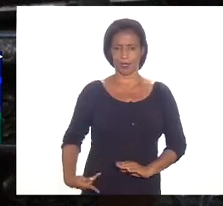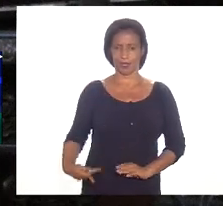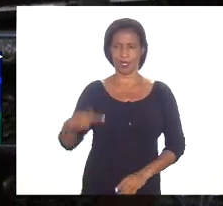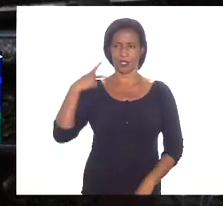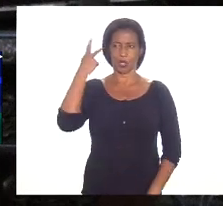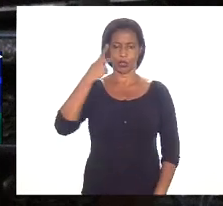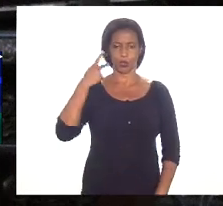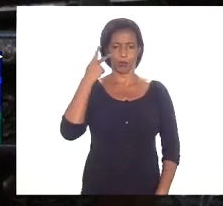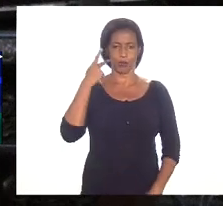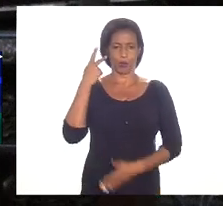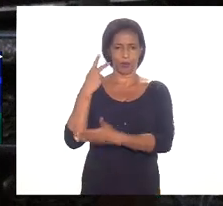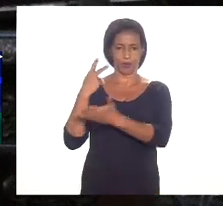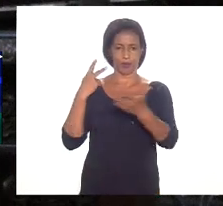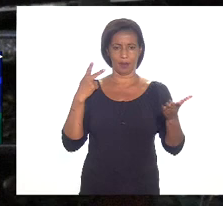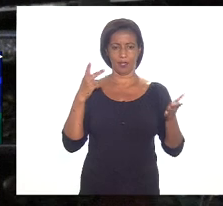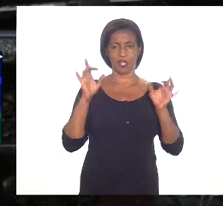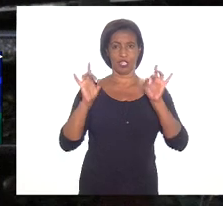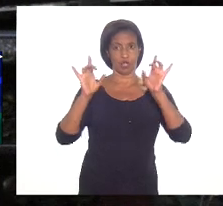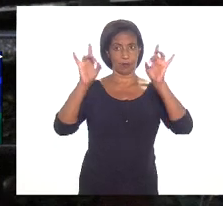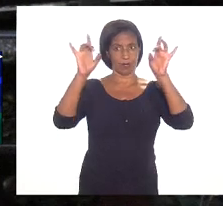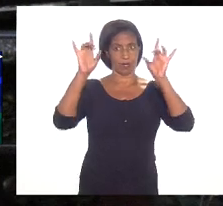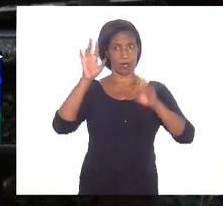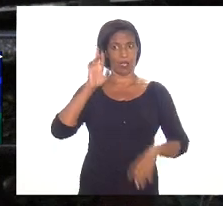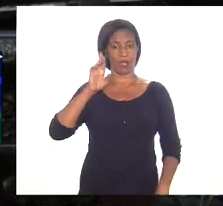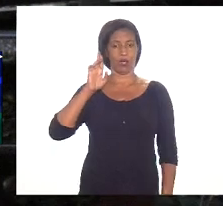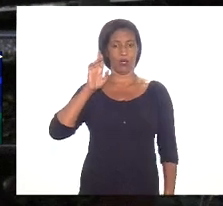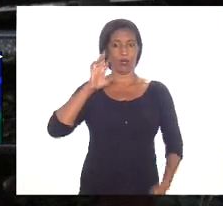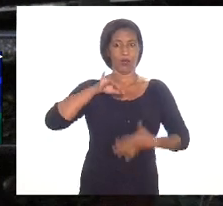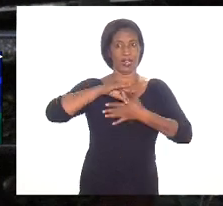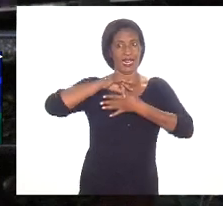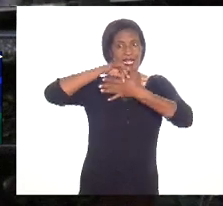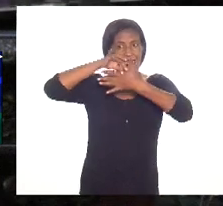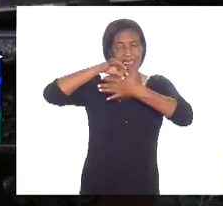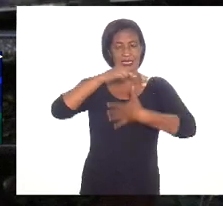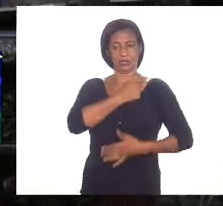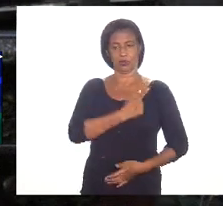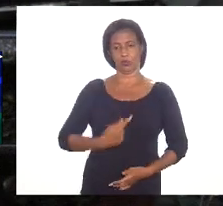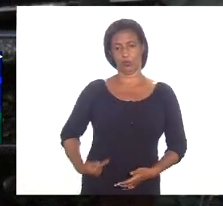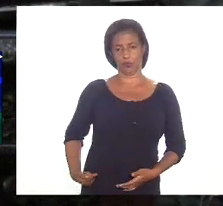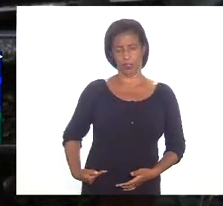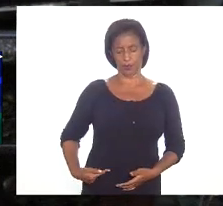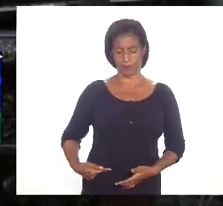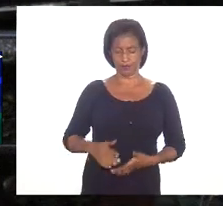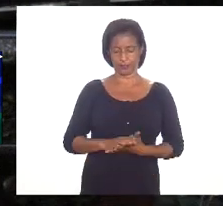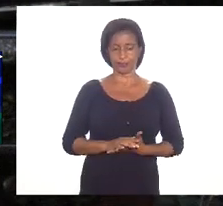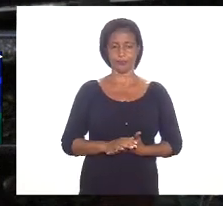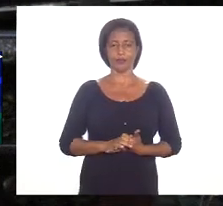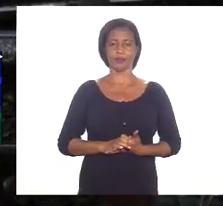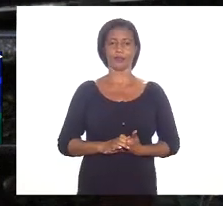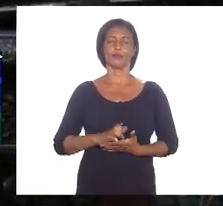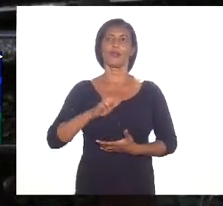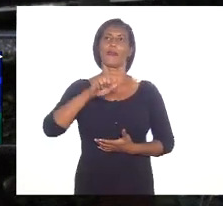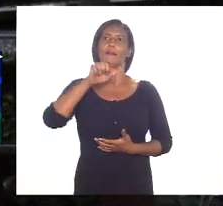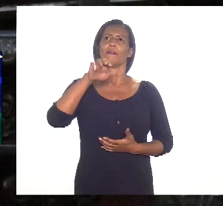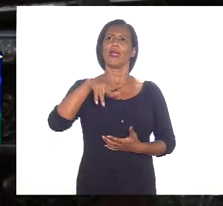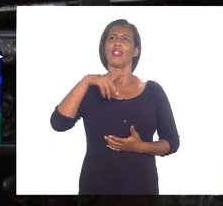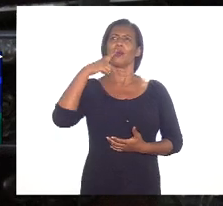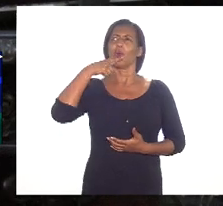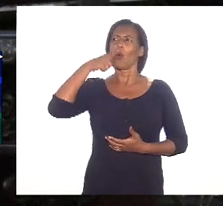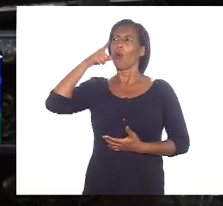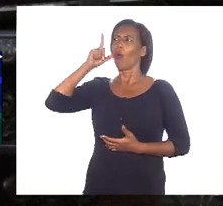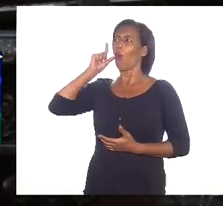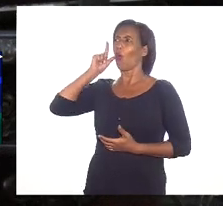hoje parlamentares especial do líder do governo é bem eu estou recebendo o telefonema desde o dia de ontem